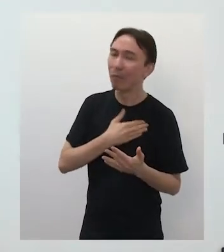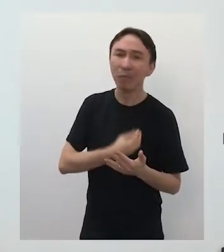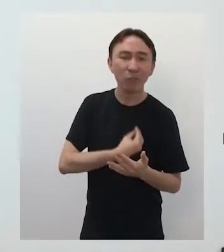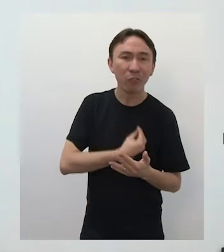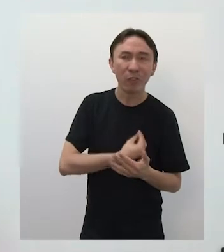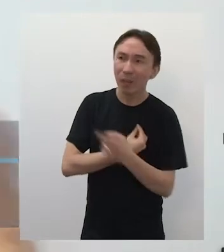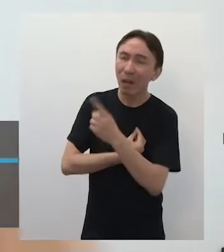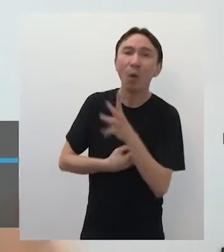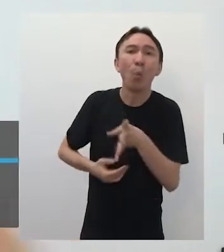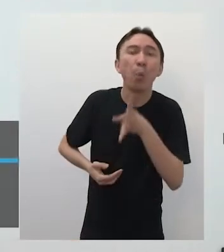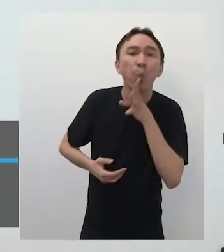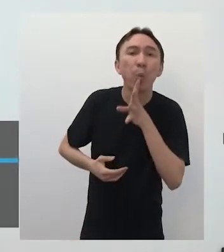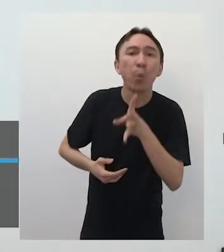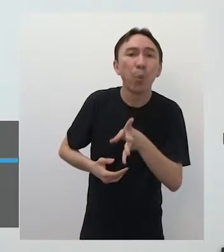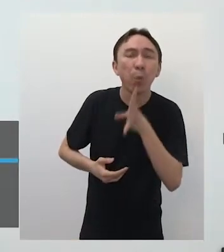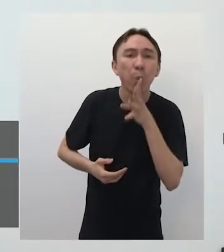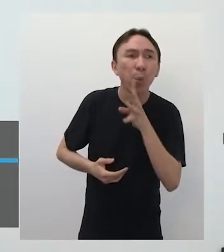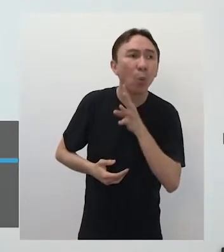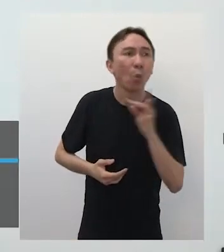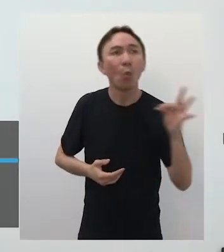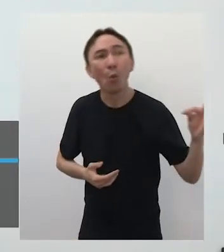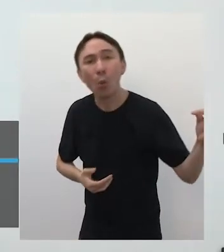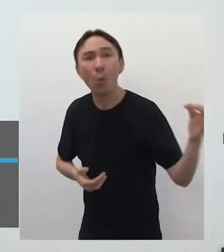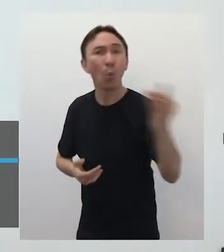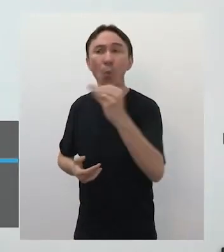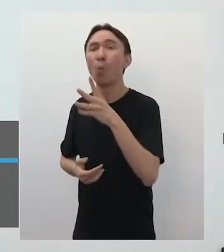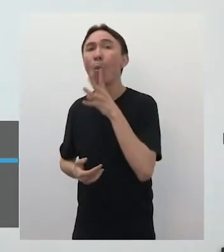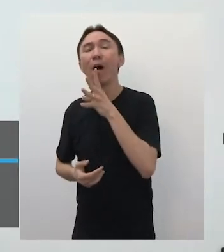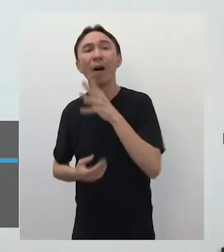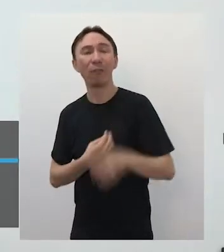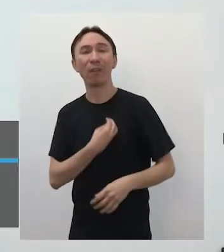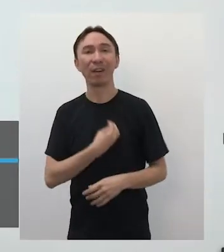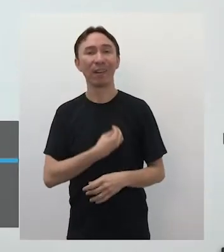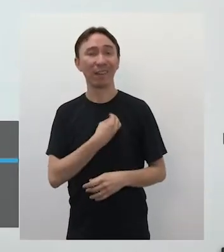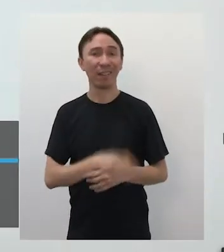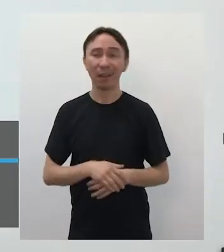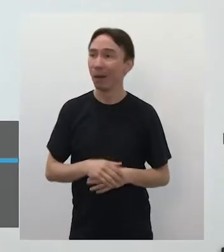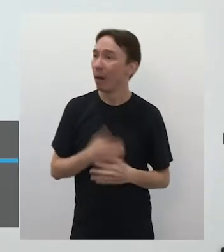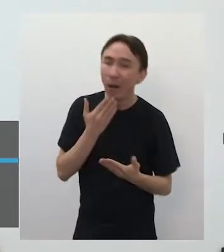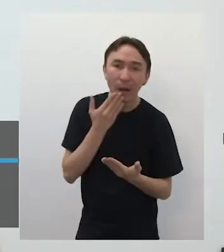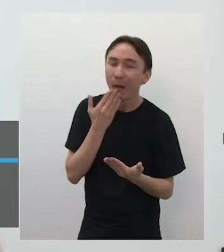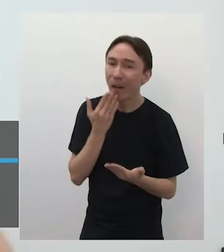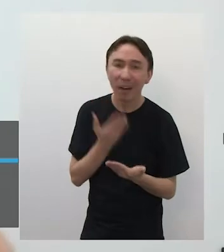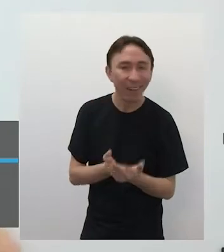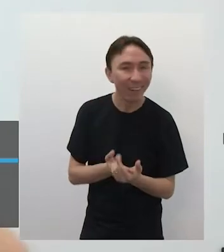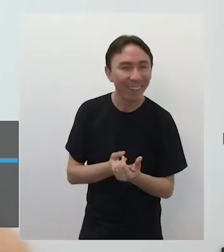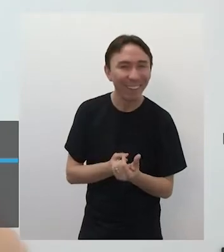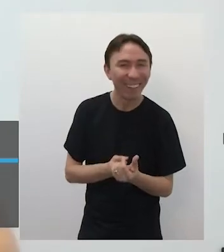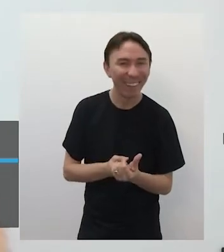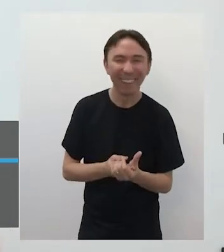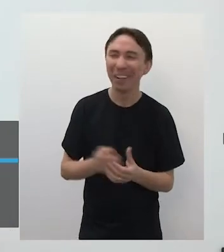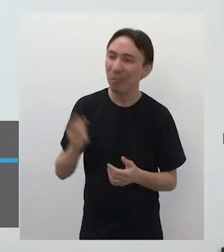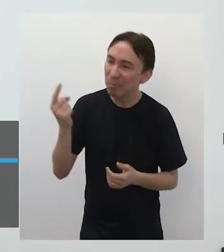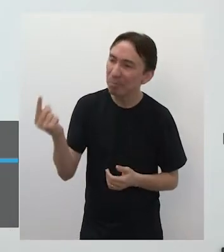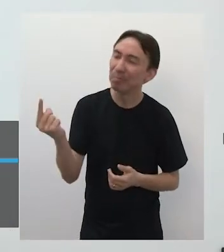os educadores, a todos os dirigentes, aos meus colegas de